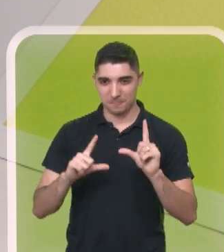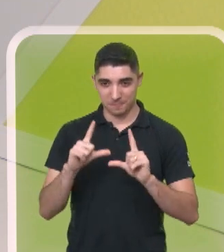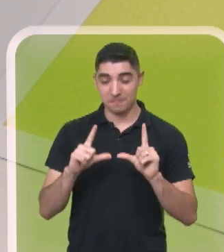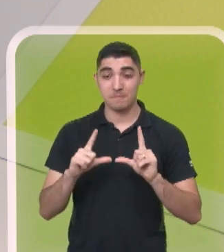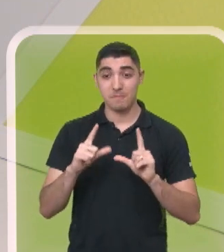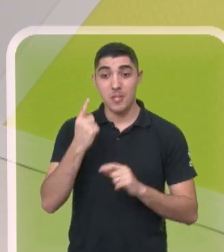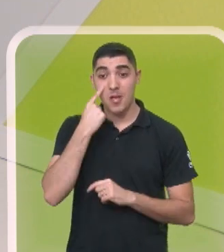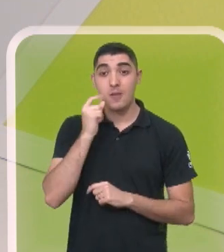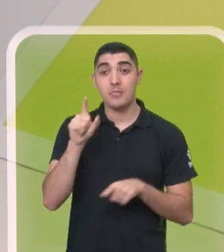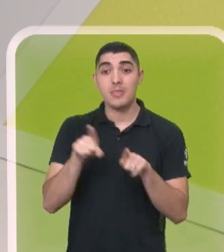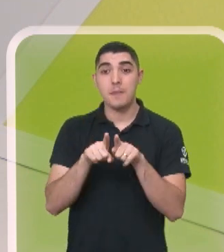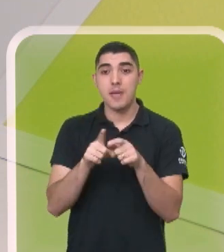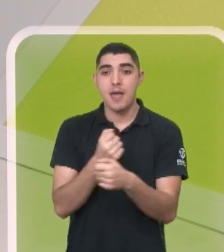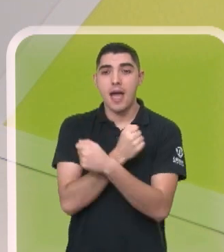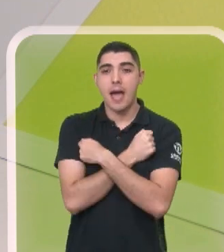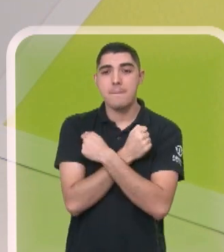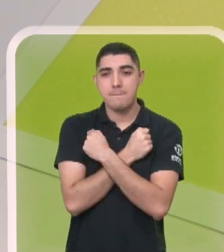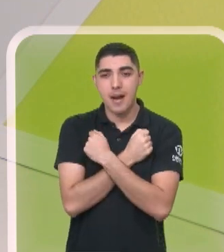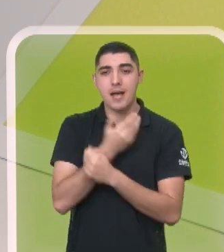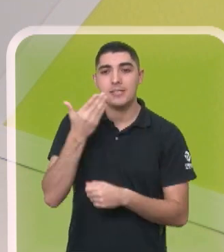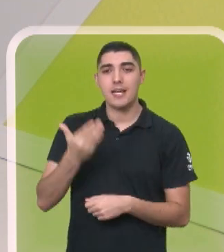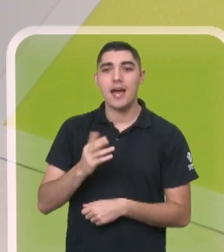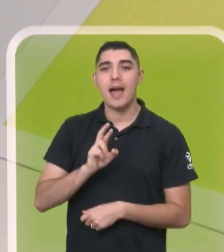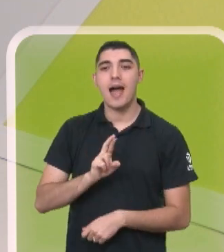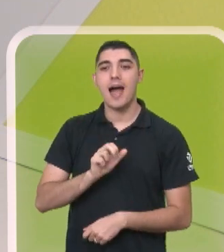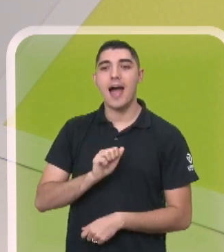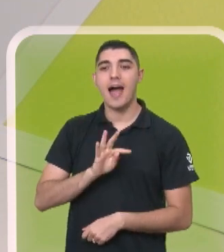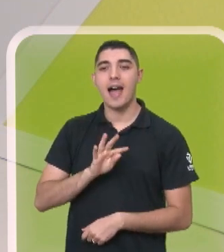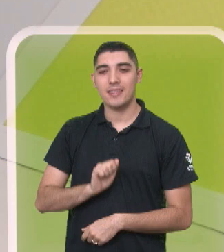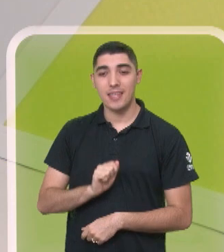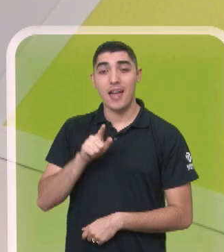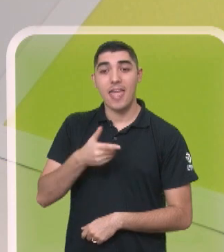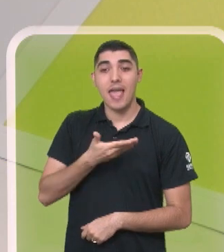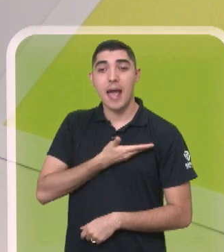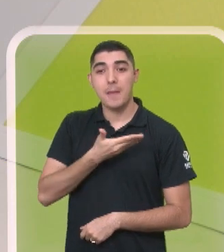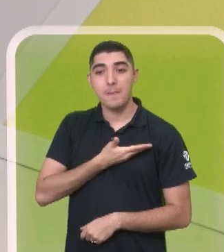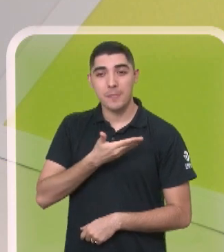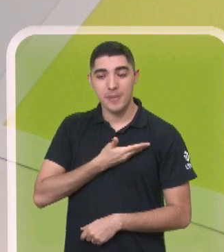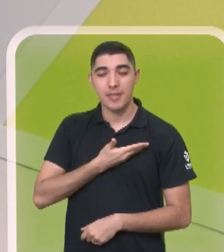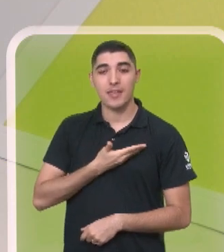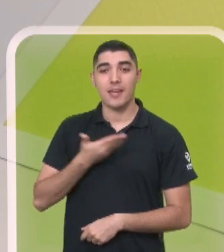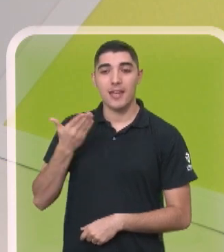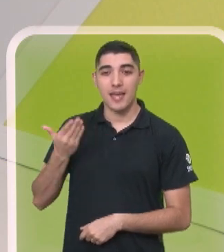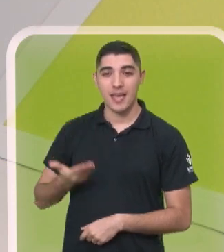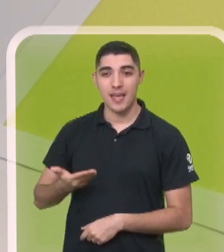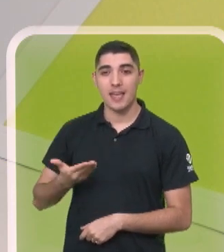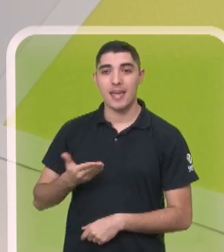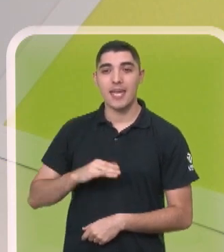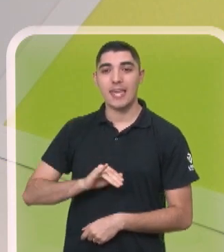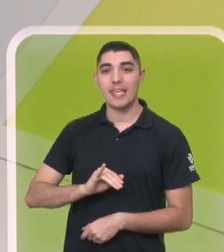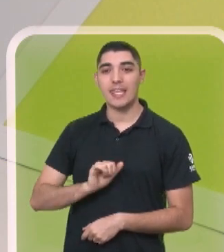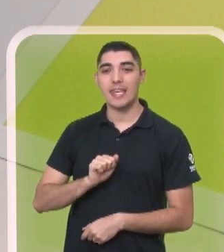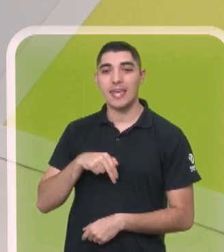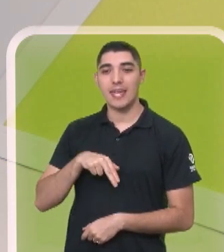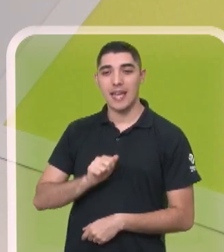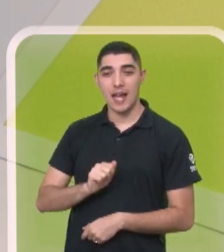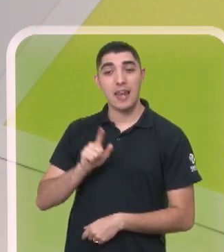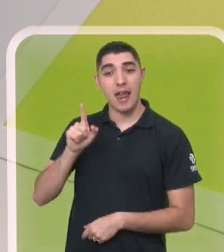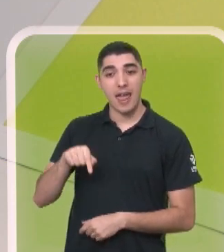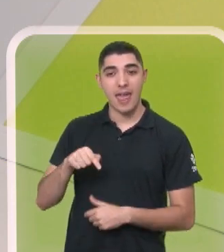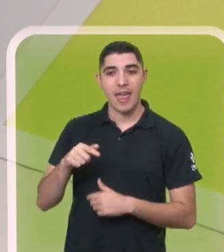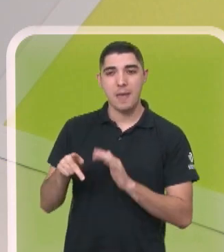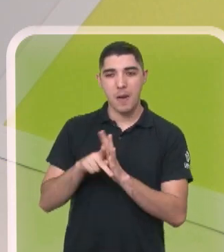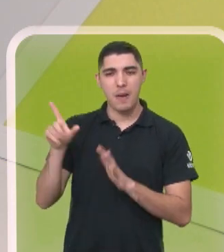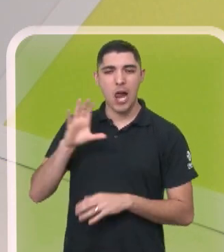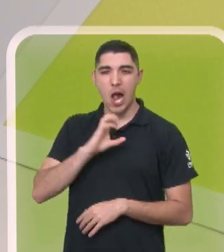dos Campos. Antes, deixa eu mandar um abraço aqui para a Rata, amiga da nossa querida Iana, nossa produtora Iana, elas que adoram